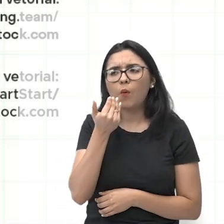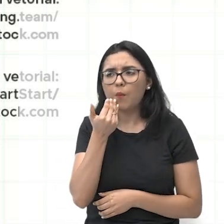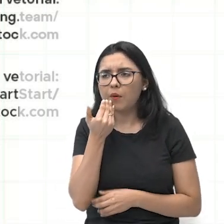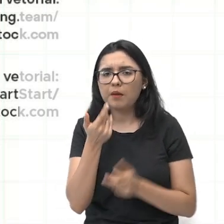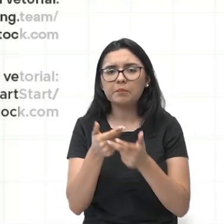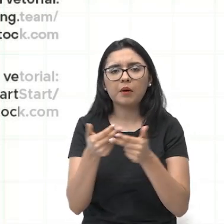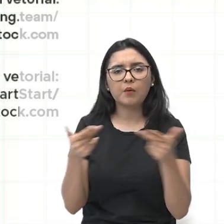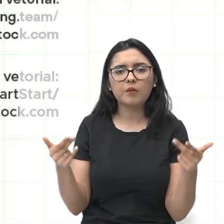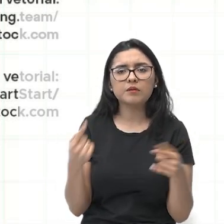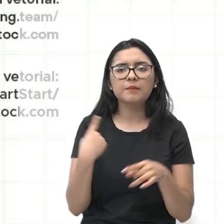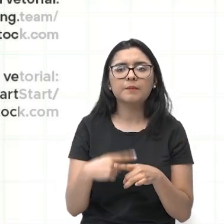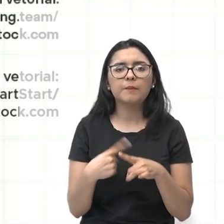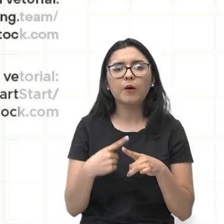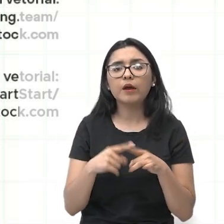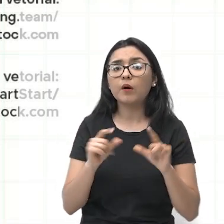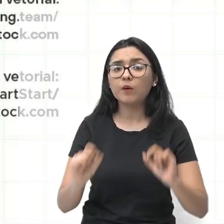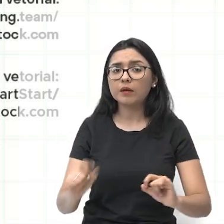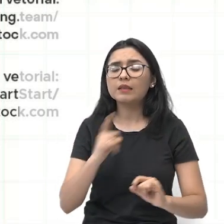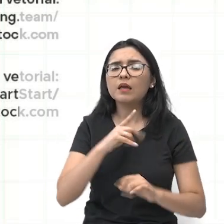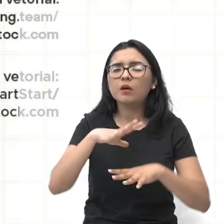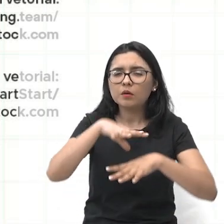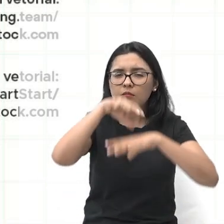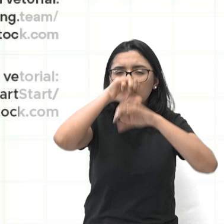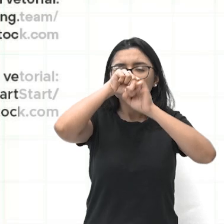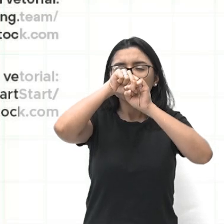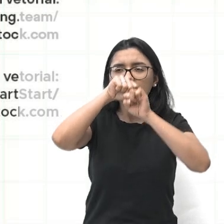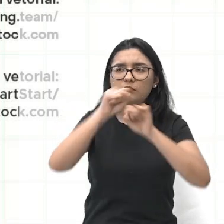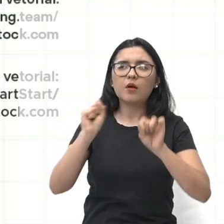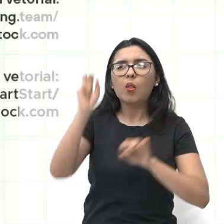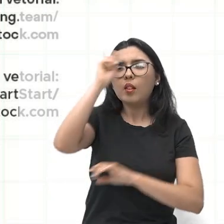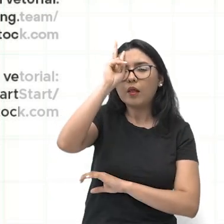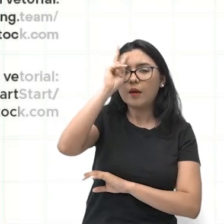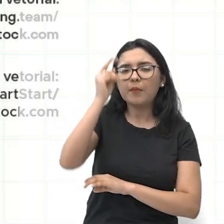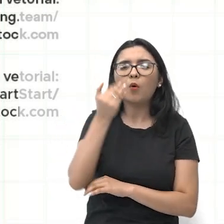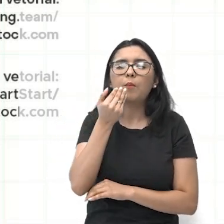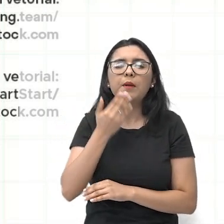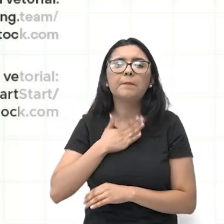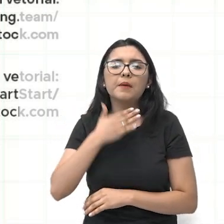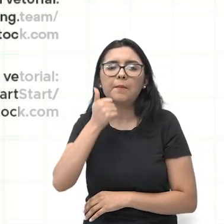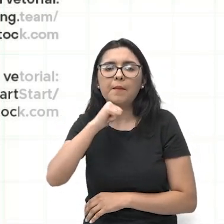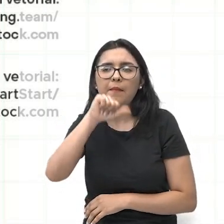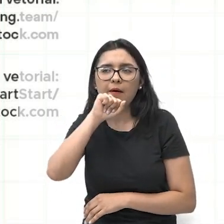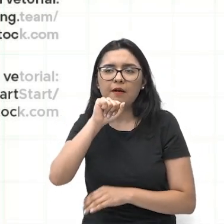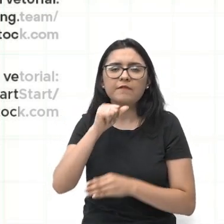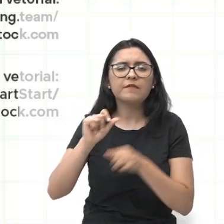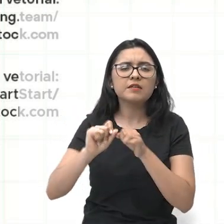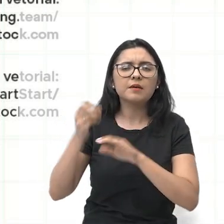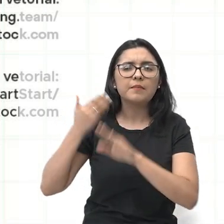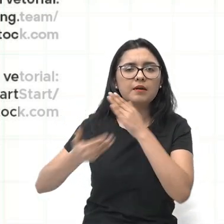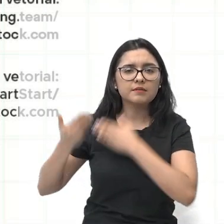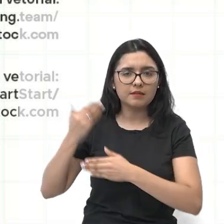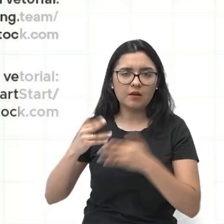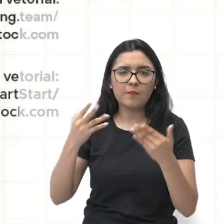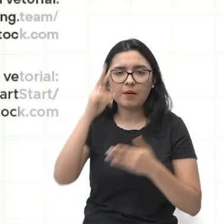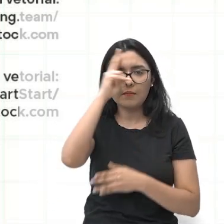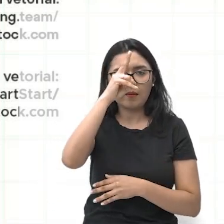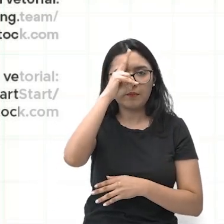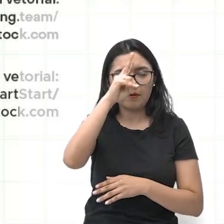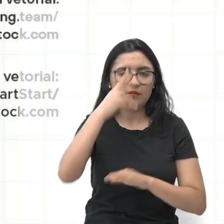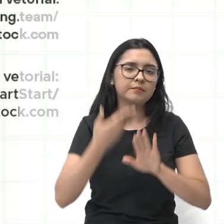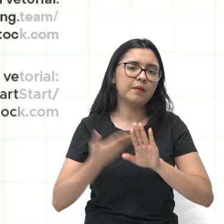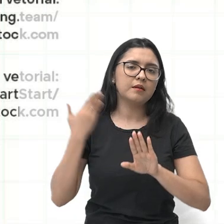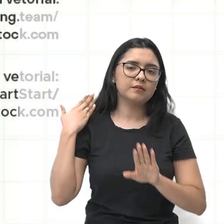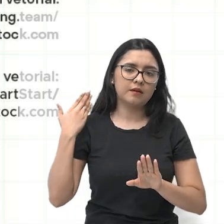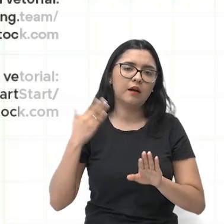coisa porque tem o cheiro da comida da minha mãe. Essa é uma memória olfativa,